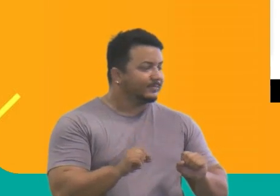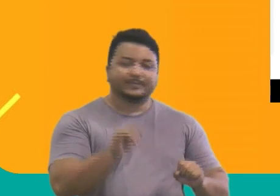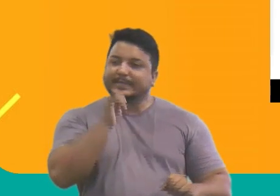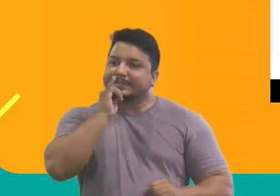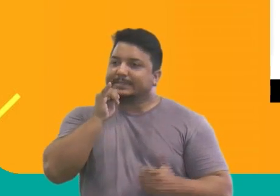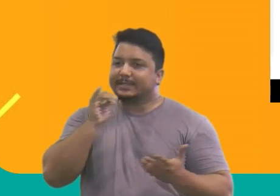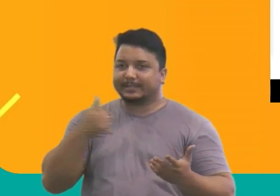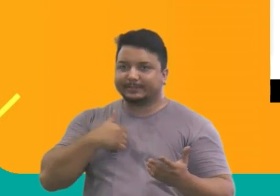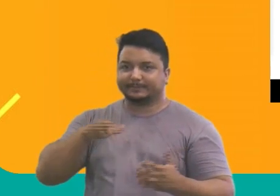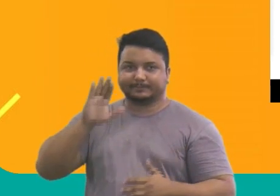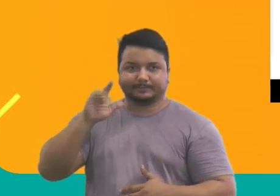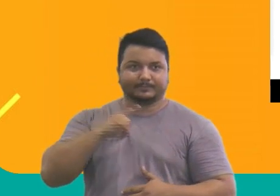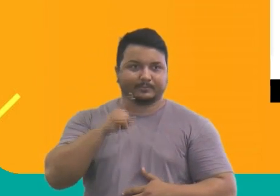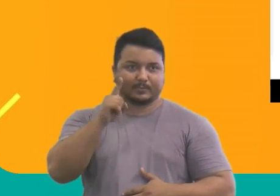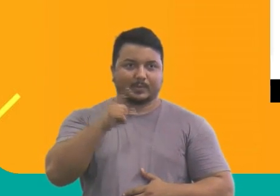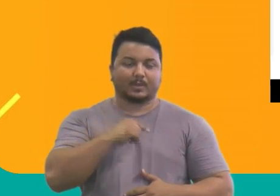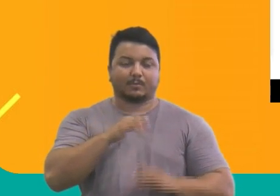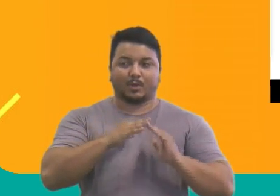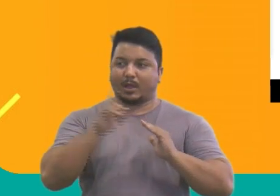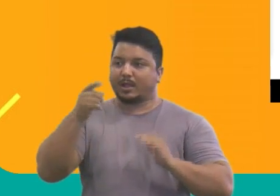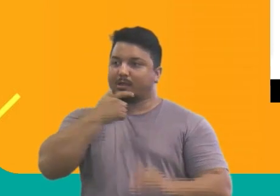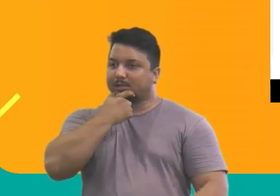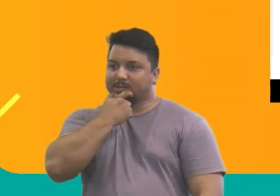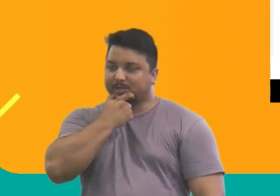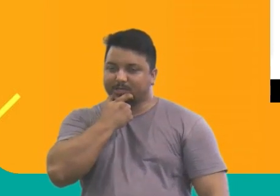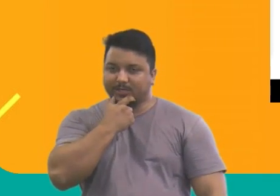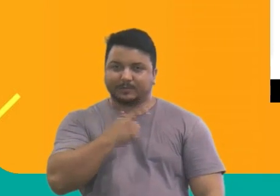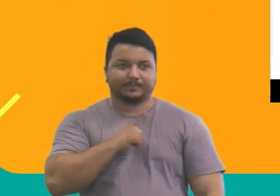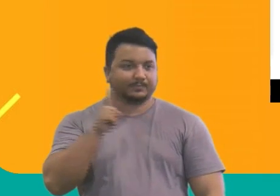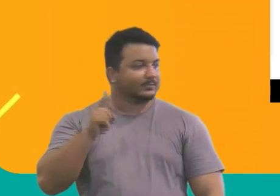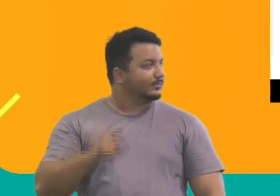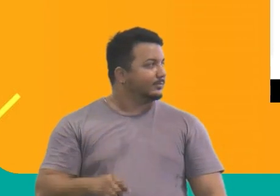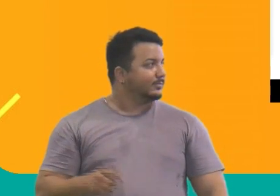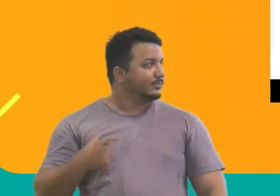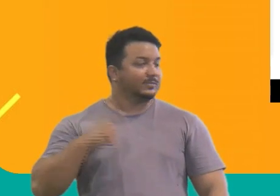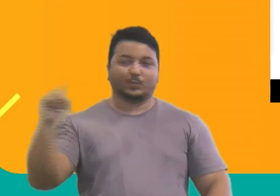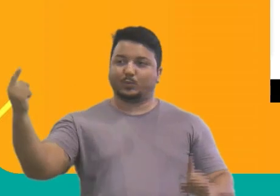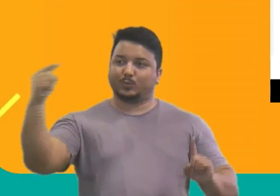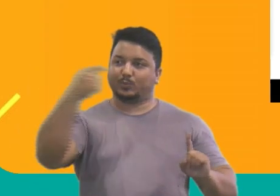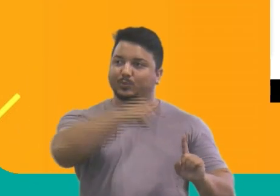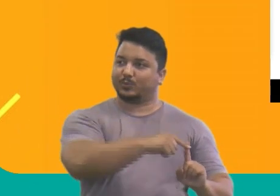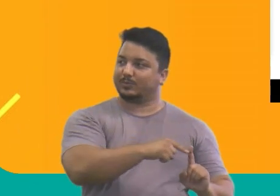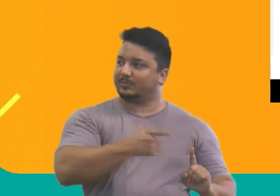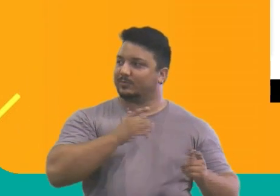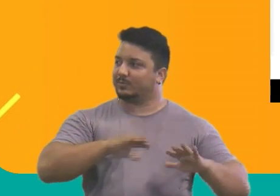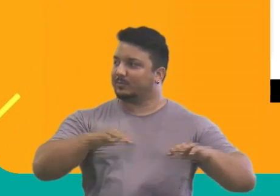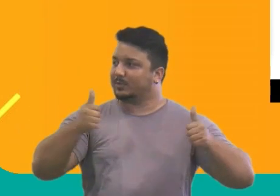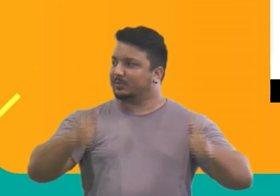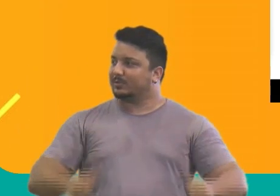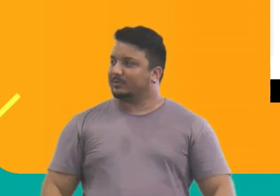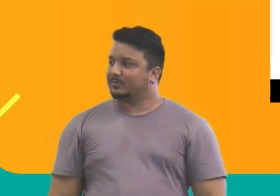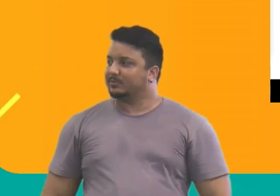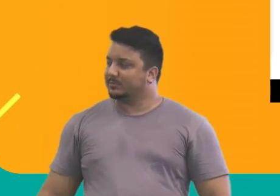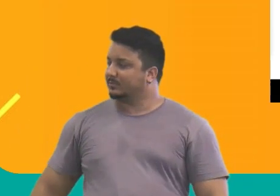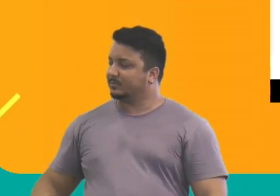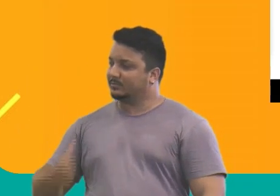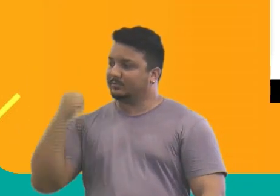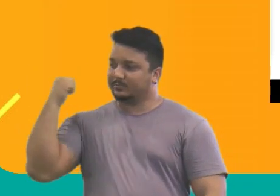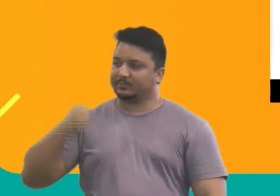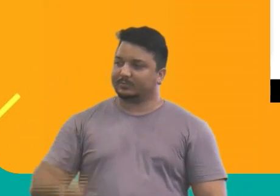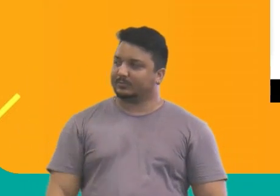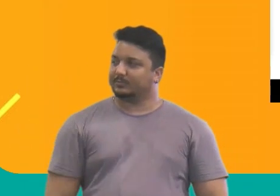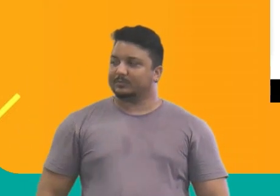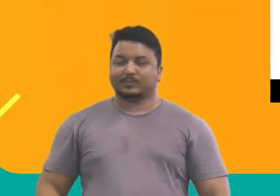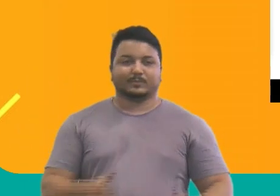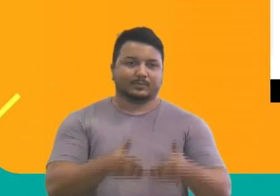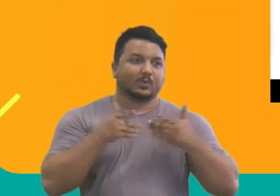que eu, moradora lá da Messejana, entendeu? Lagoa acabei da Messejana, de vir de lá. Top, melhor lugar, entendeu? Com licença, todos os outros bairros,